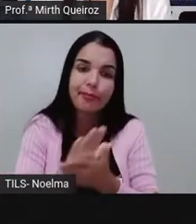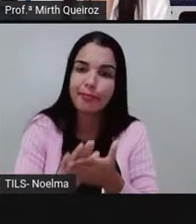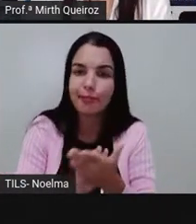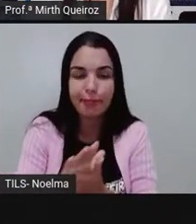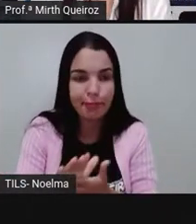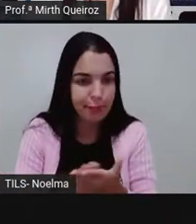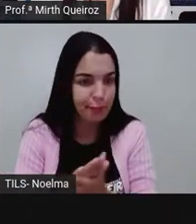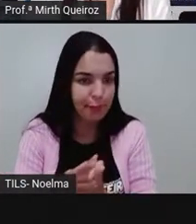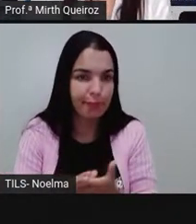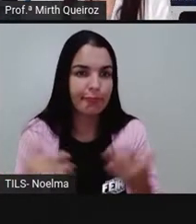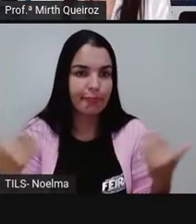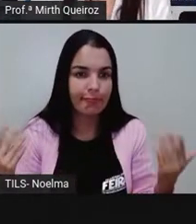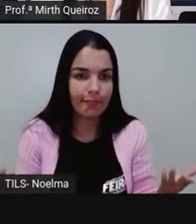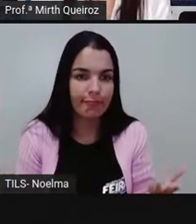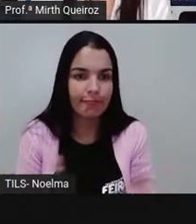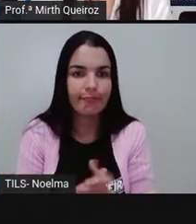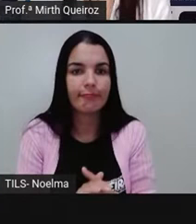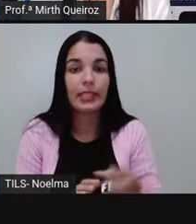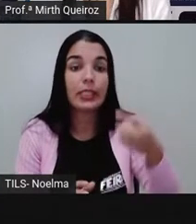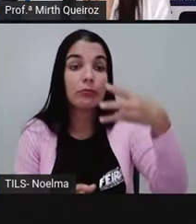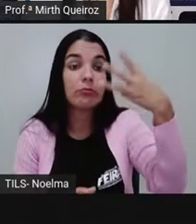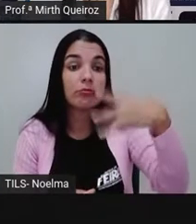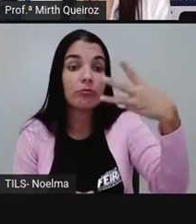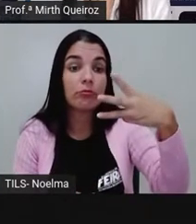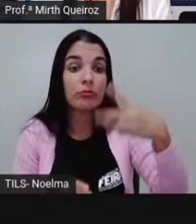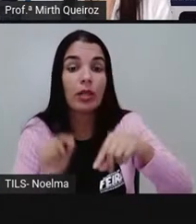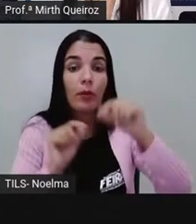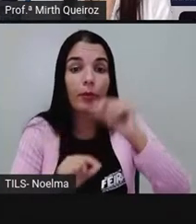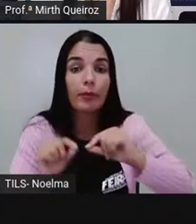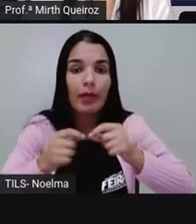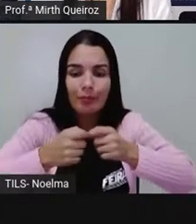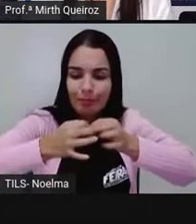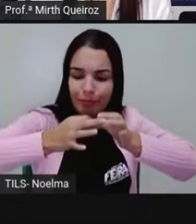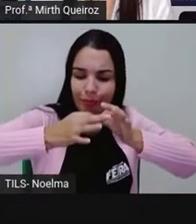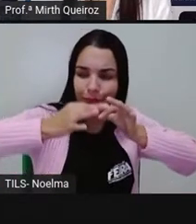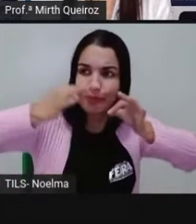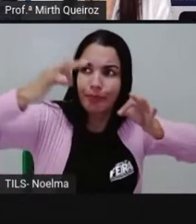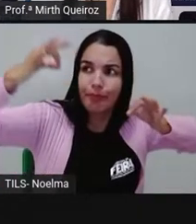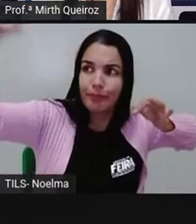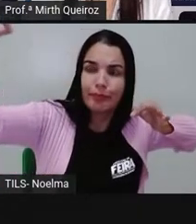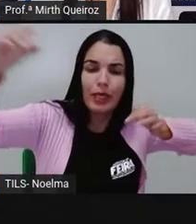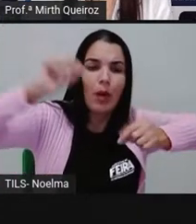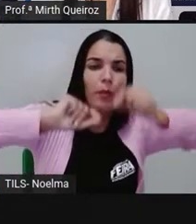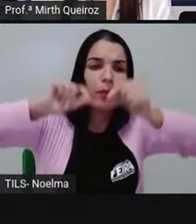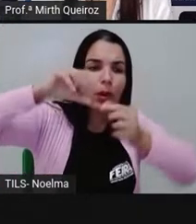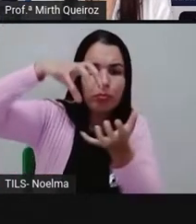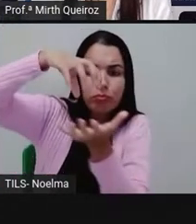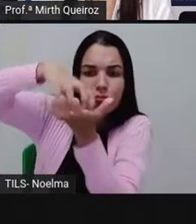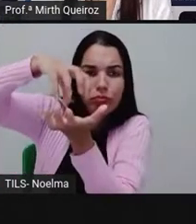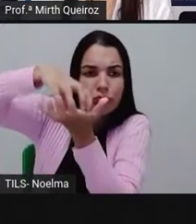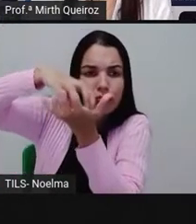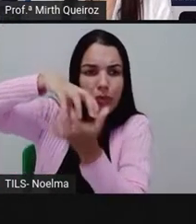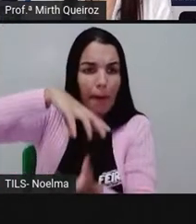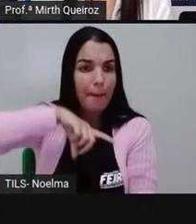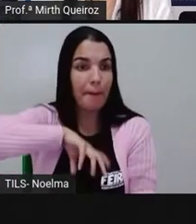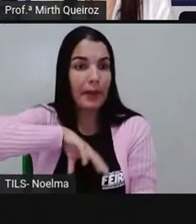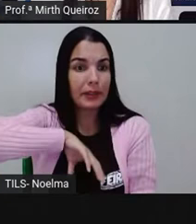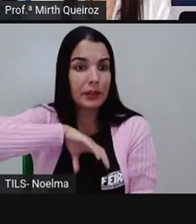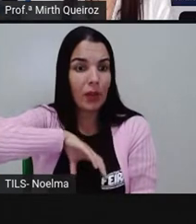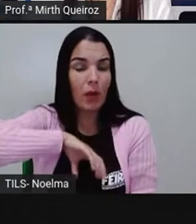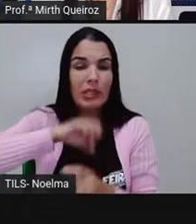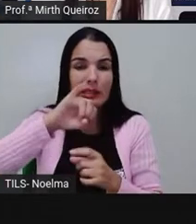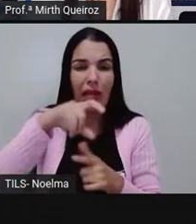desses donatários. Três, grande distância da metrópole, que seria Portugal. Se houvesse